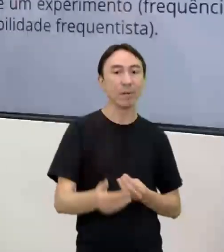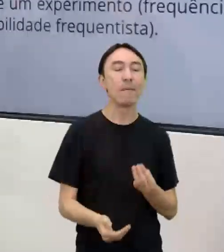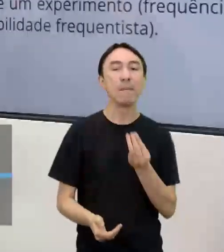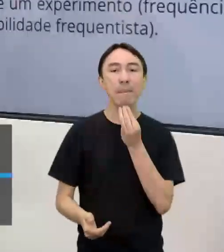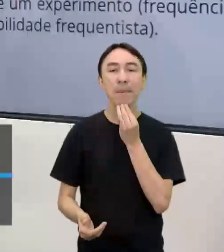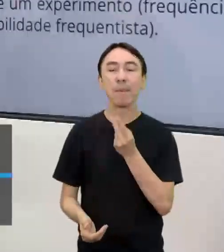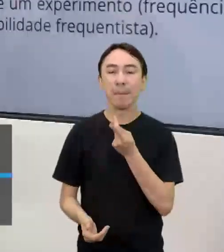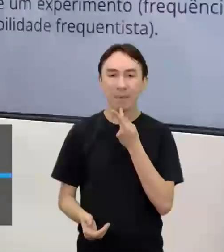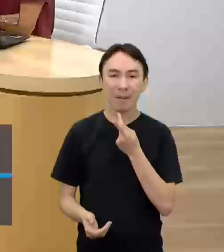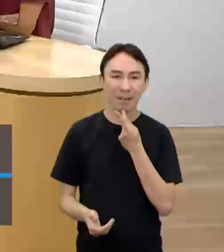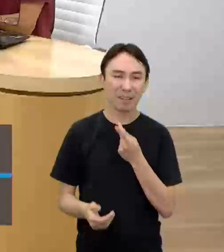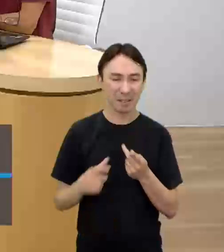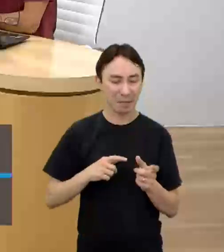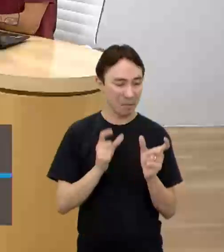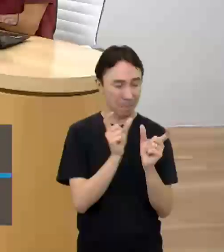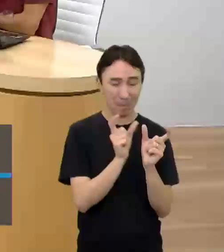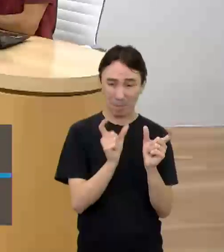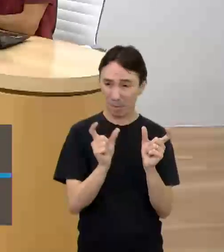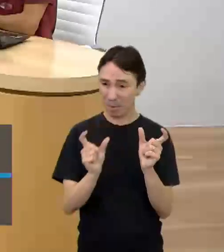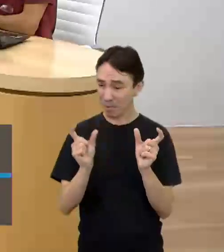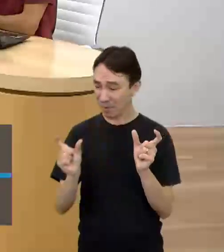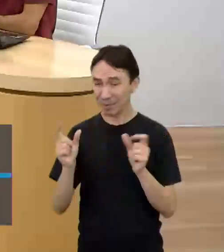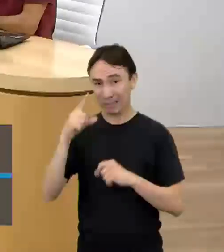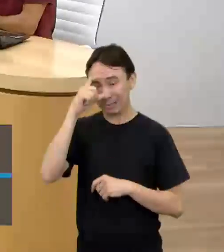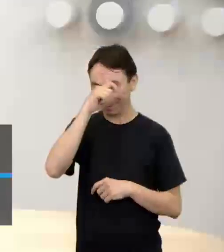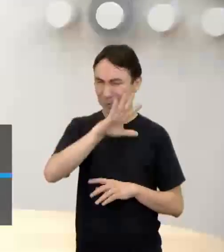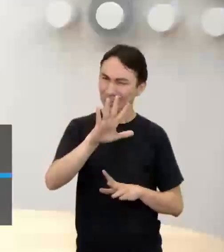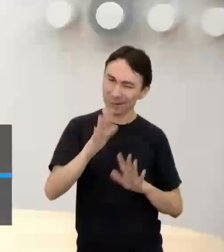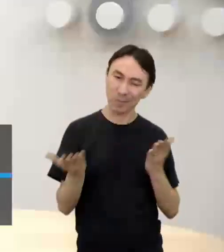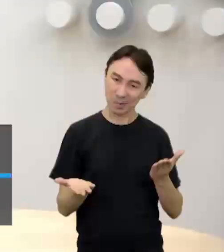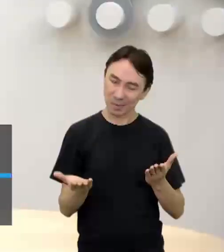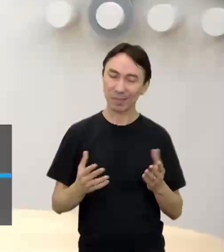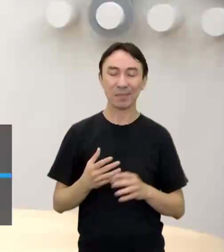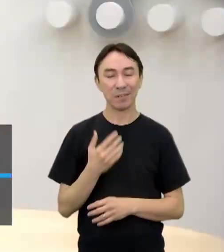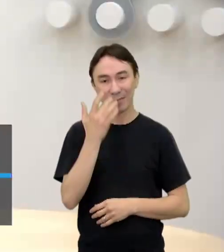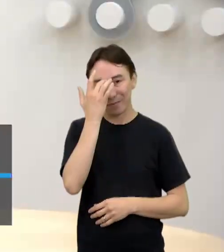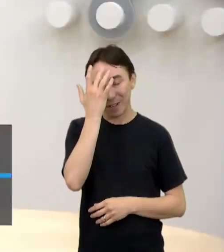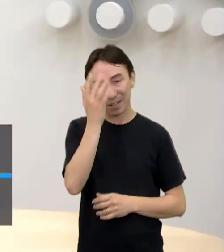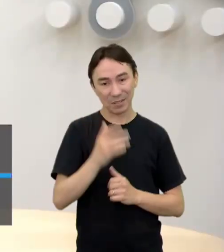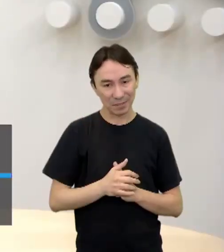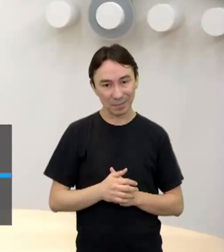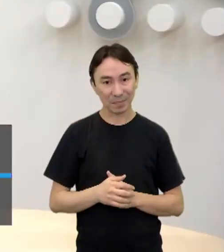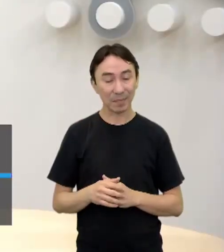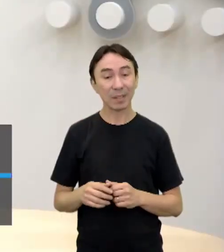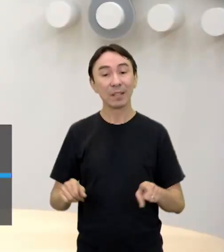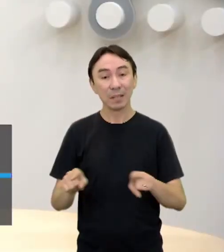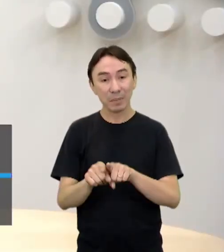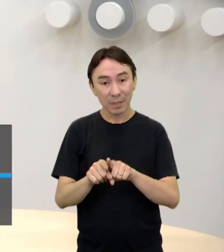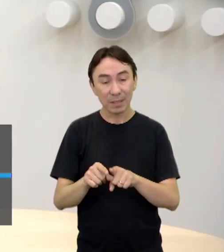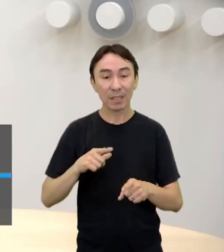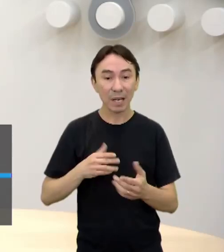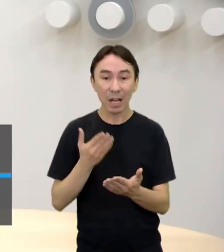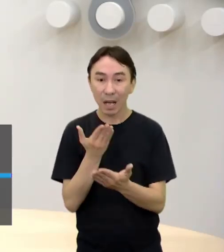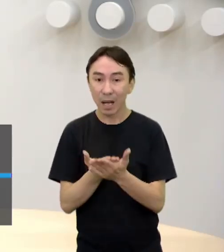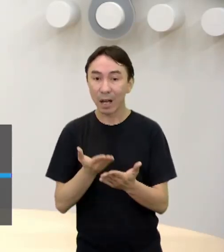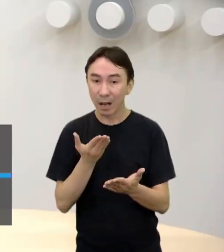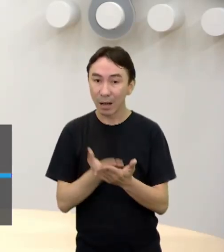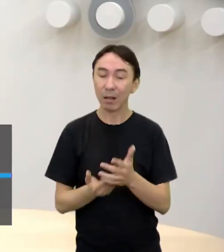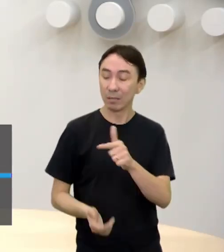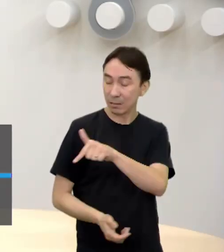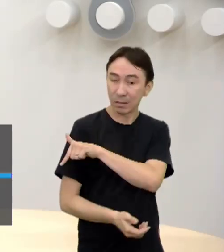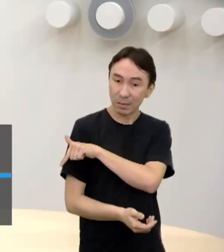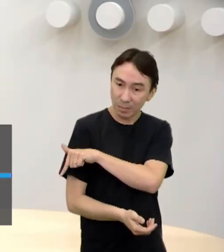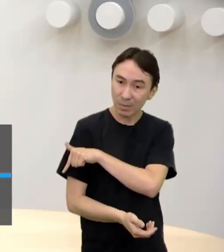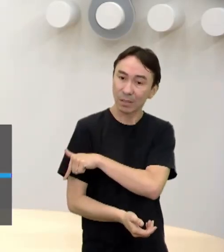termo difícil, mas é fácil. Legal, né? Você sabe que eu estava estudando a aula do 7º ano, já deixo o convite para vocês assistirem também. Verdade, e vai verdade. ser comigo hoje, tá? E